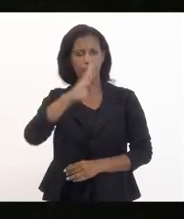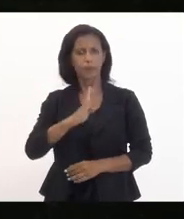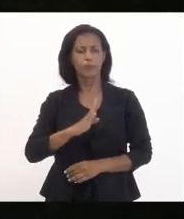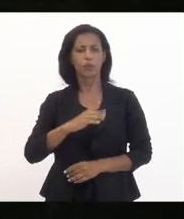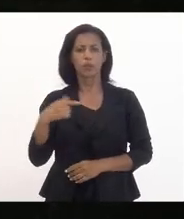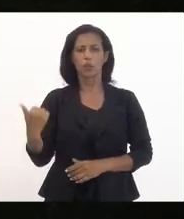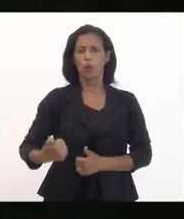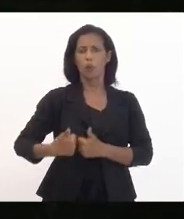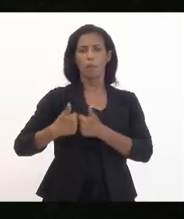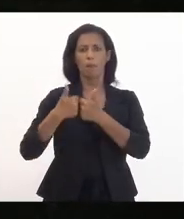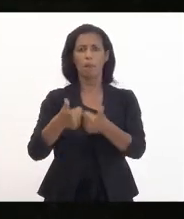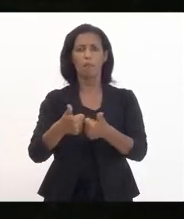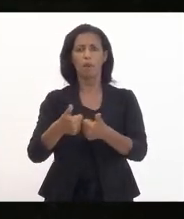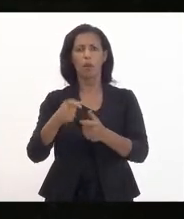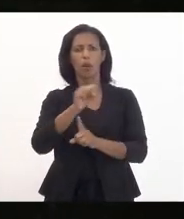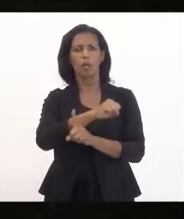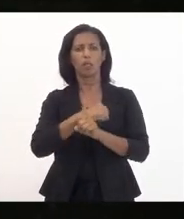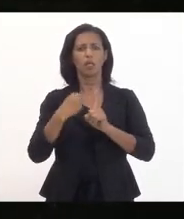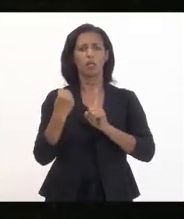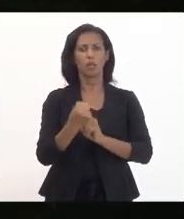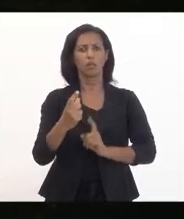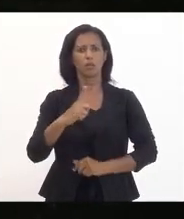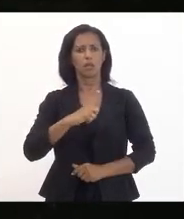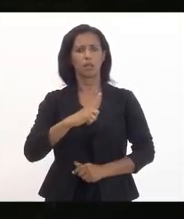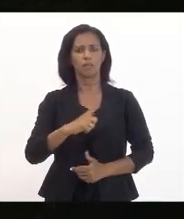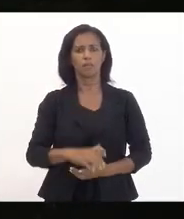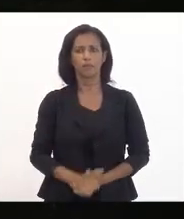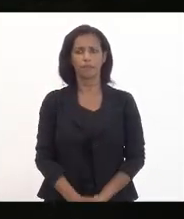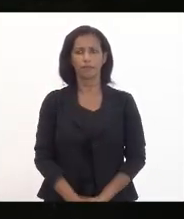somos o melhor que a sociedade brasileira tem.